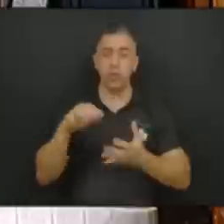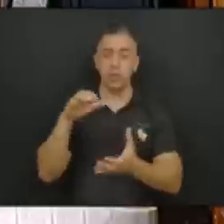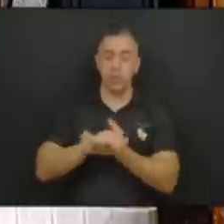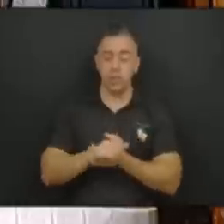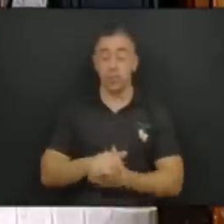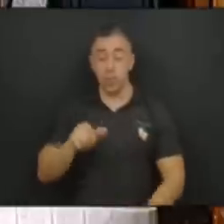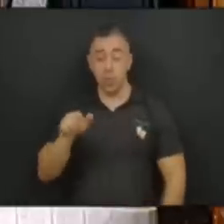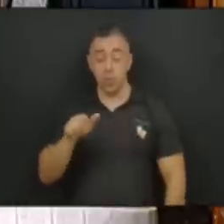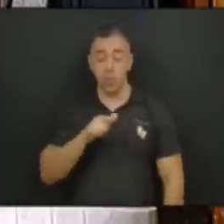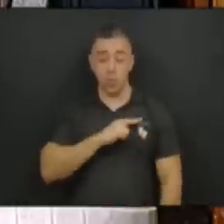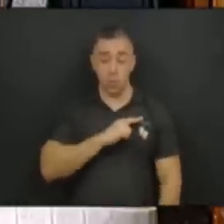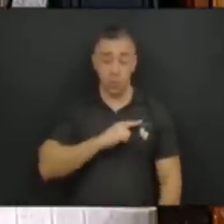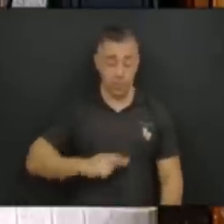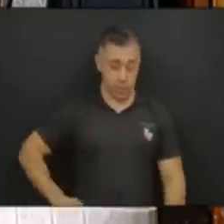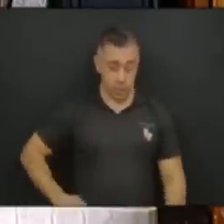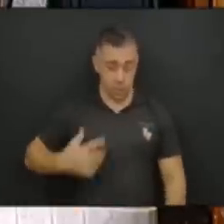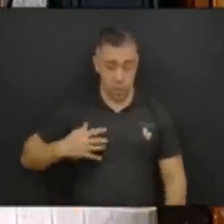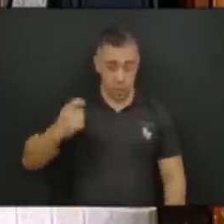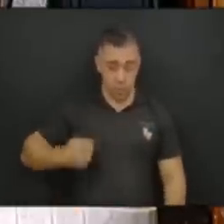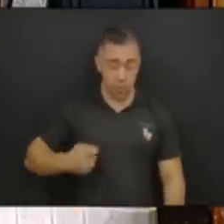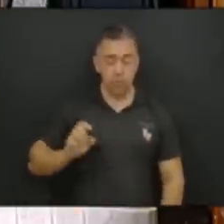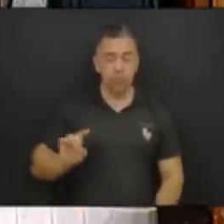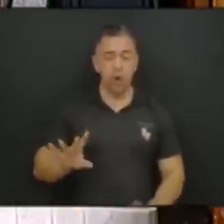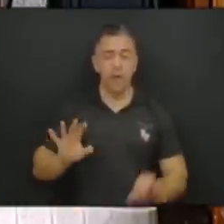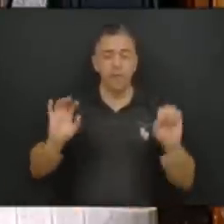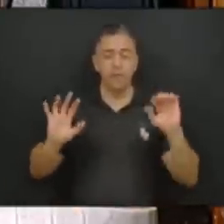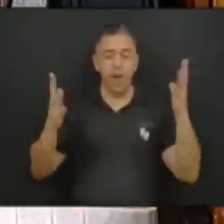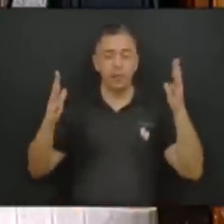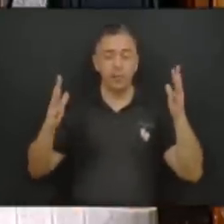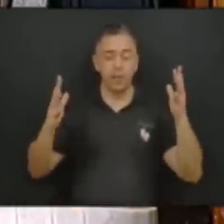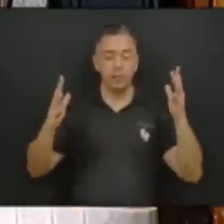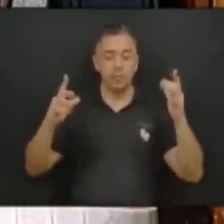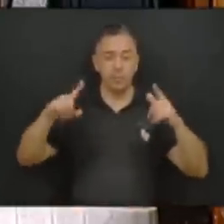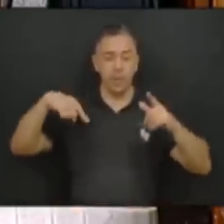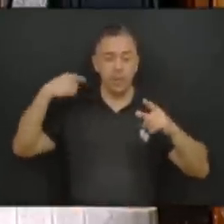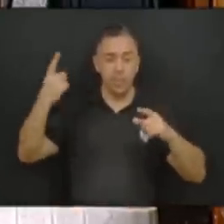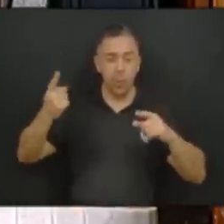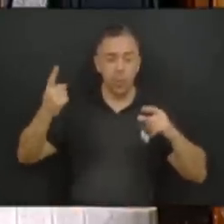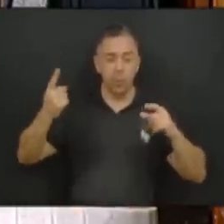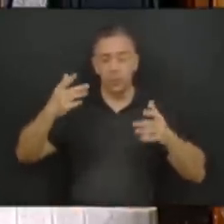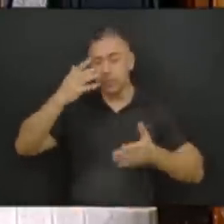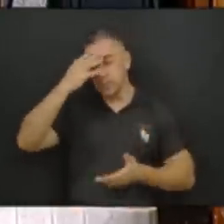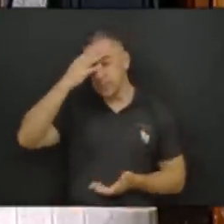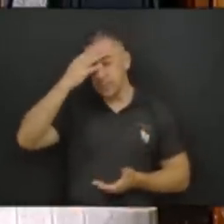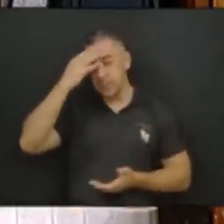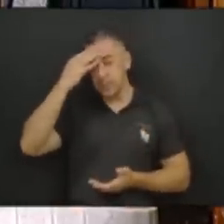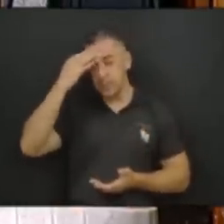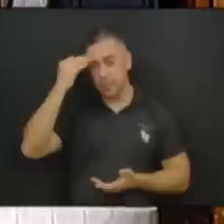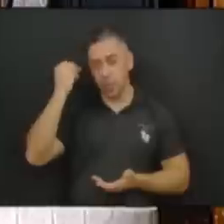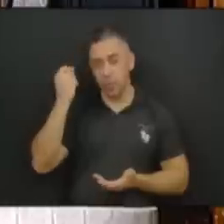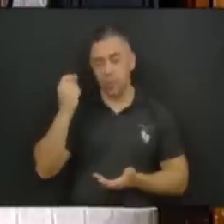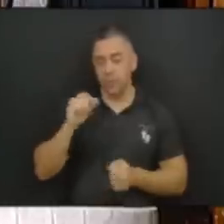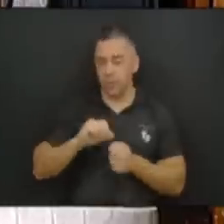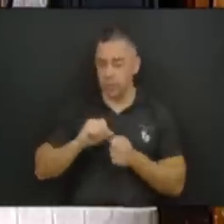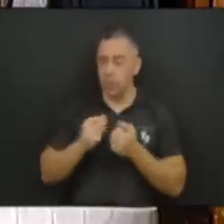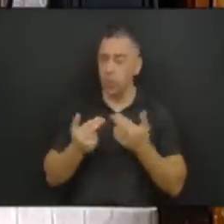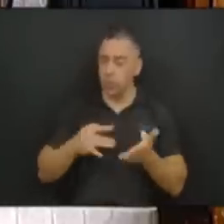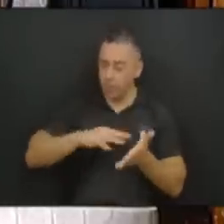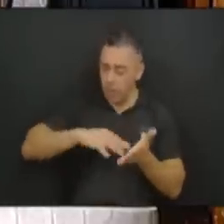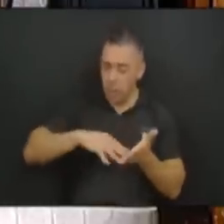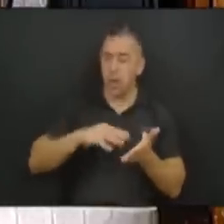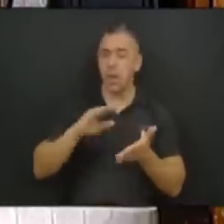se preocupou só até a festa da Posse Esqueceu que tinha que pagar boleto que tinha que fazer as coisas